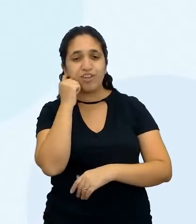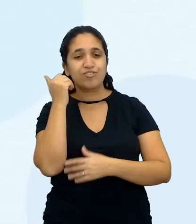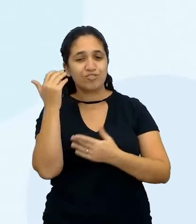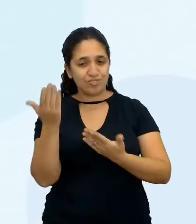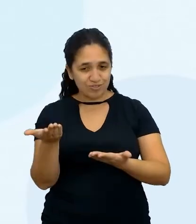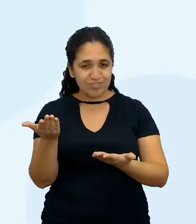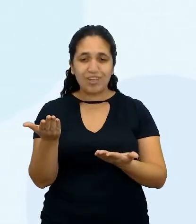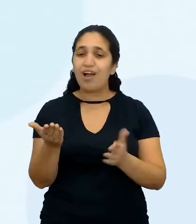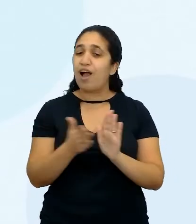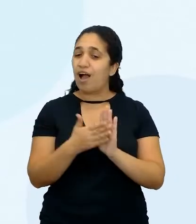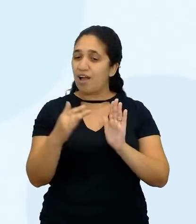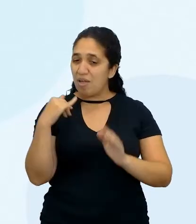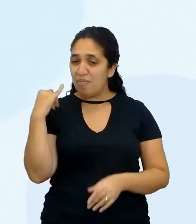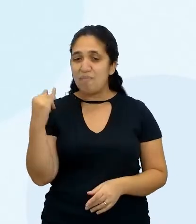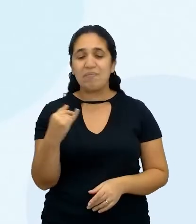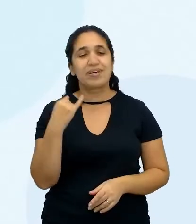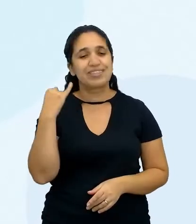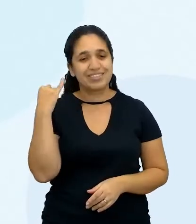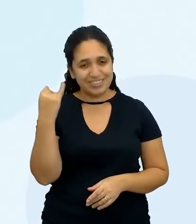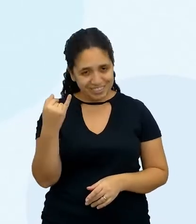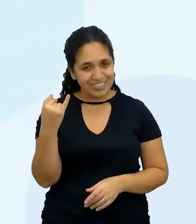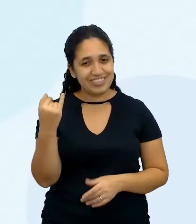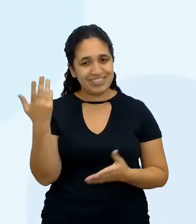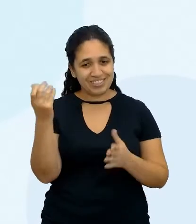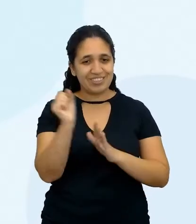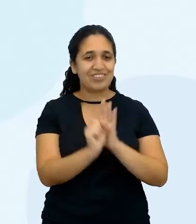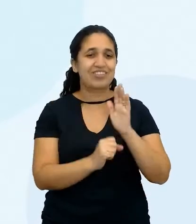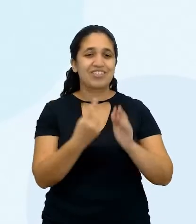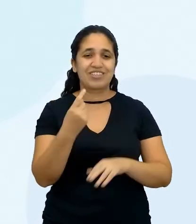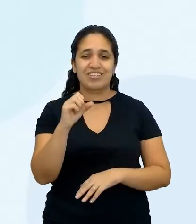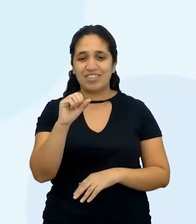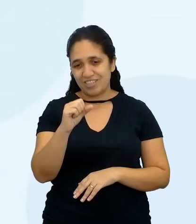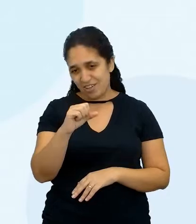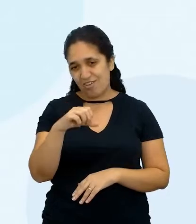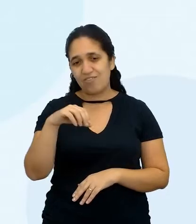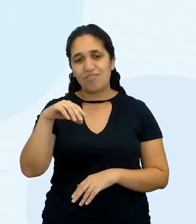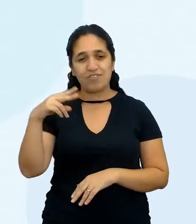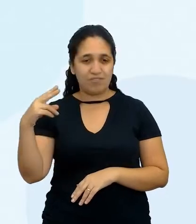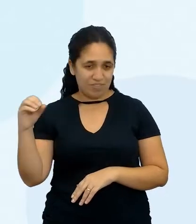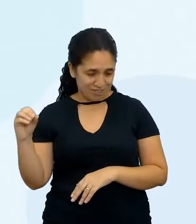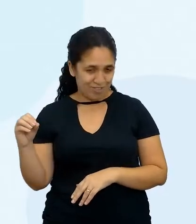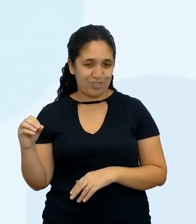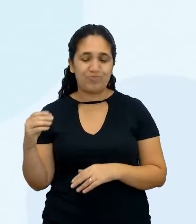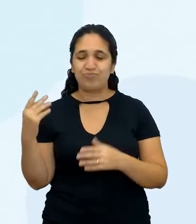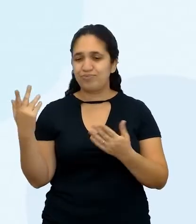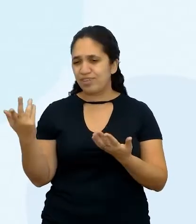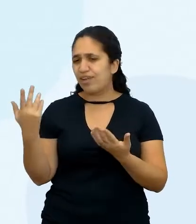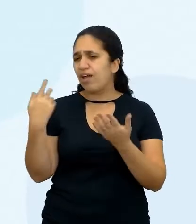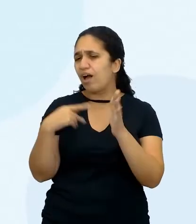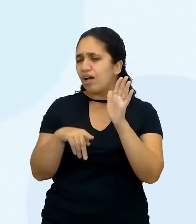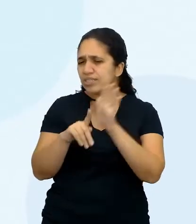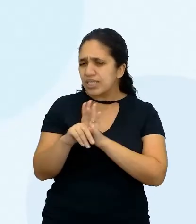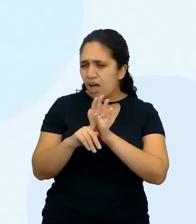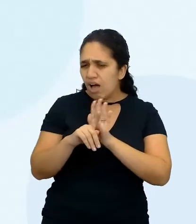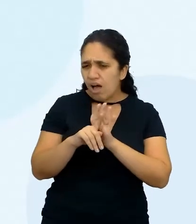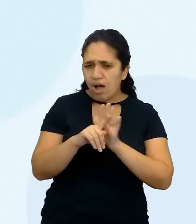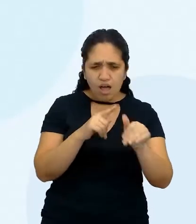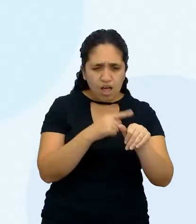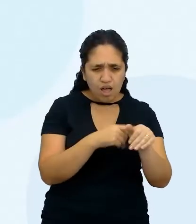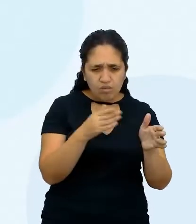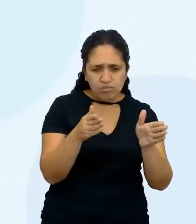papel importante que tem a ciência a partir do século XIX e XX, né? Que enfatizava a investigação do tempo